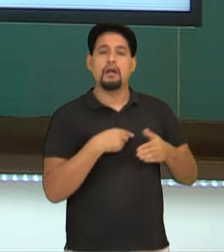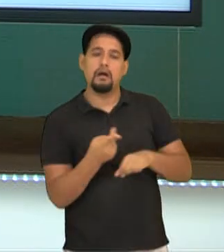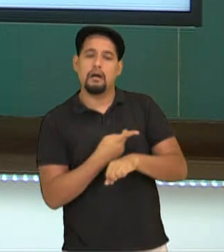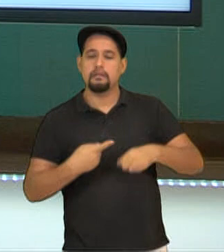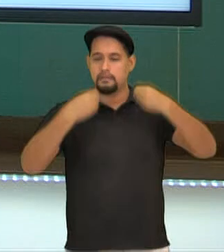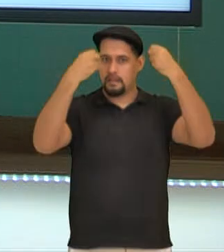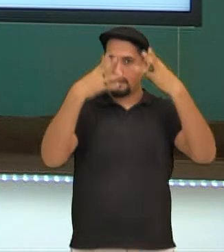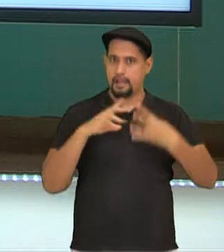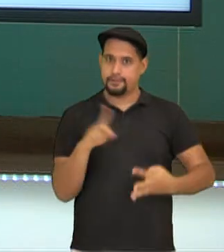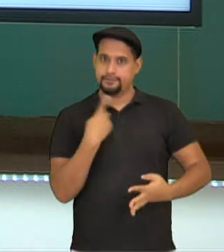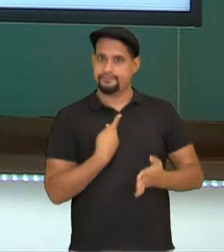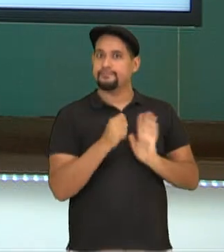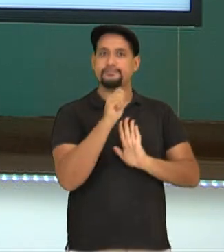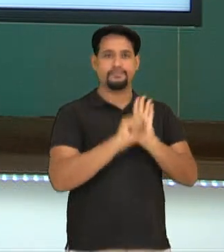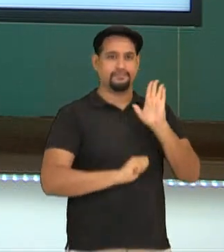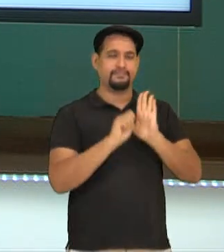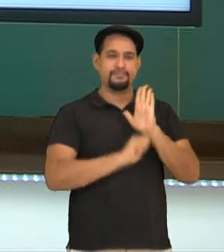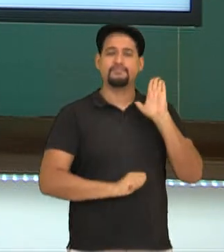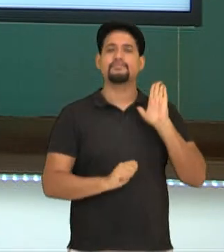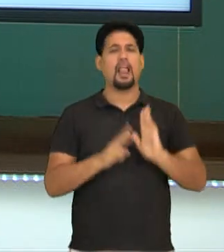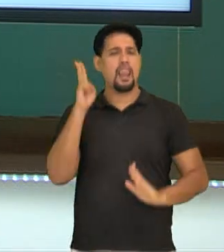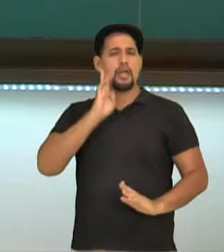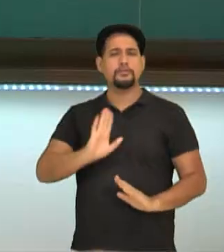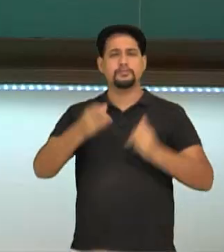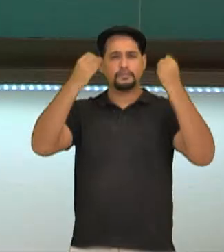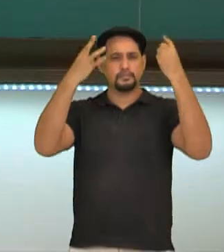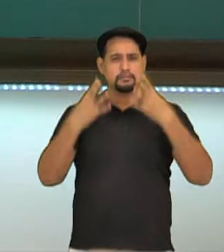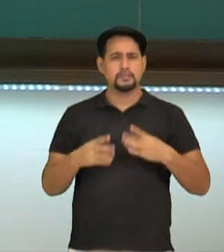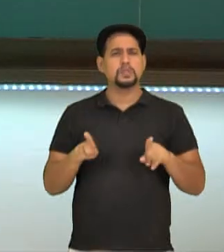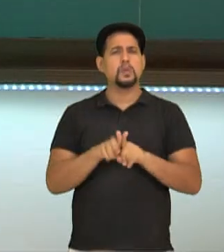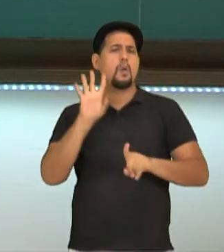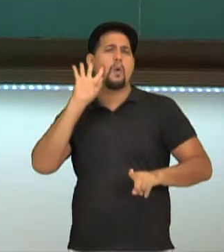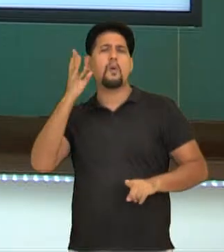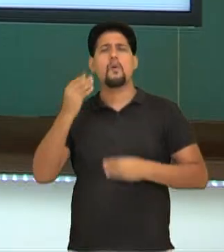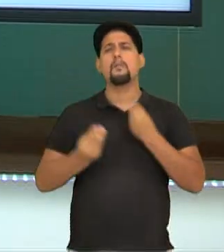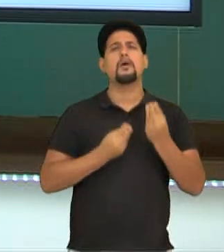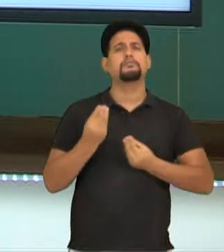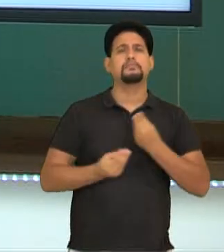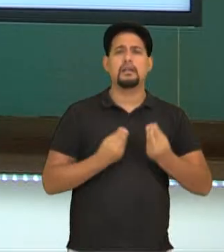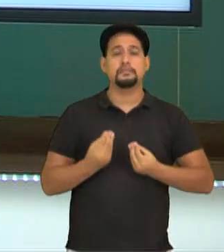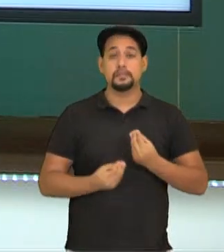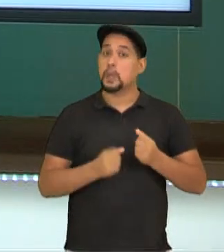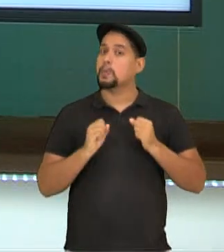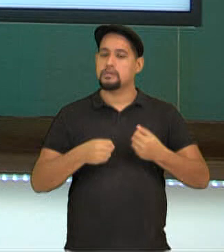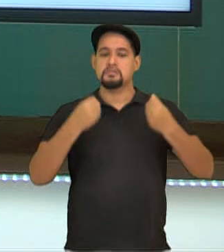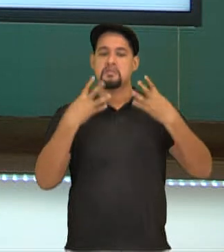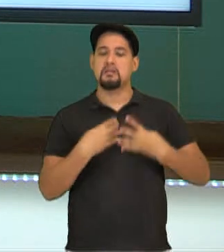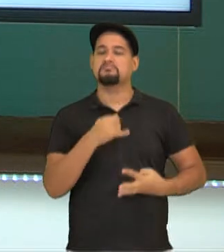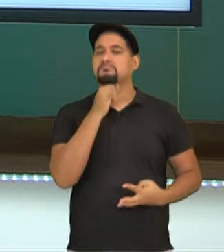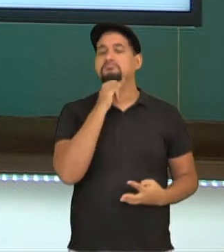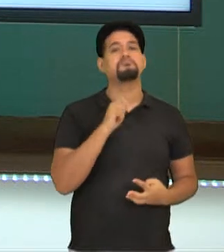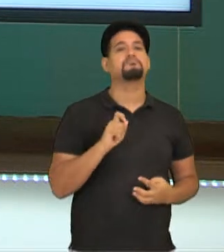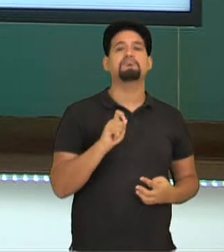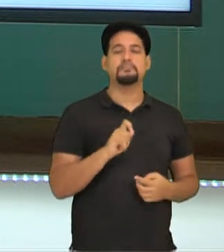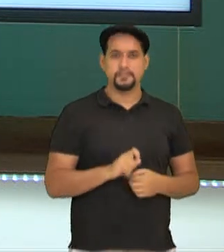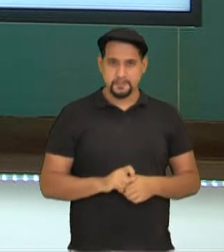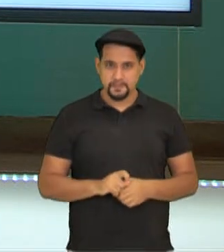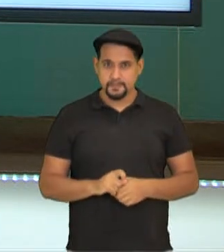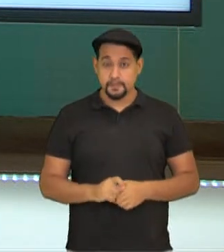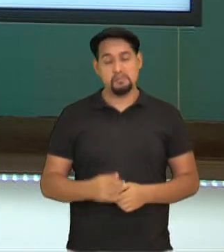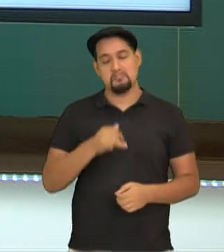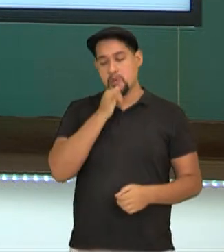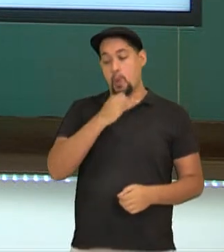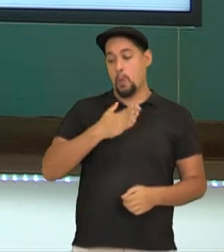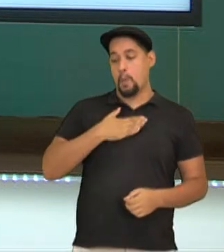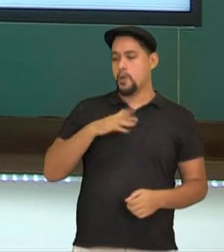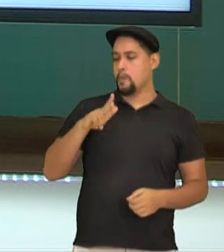dizer com o nosso texto. Lembra então que eu falei? Qual é a circunstância? Eu posso falar simplesmente assim, olha, o meu